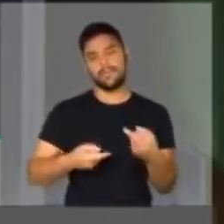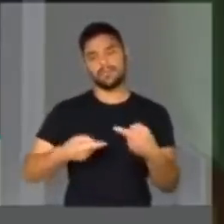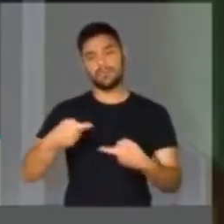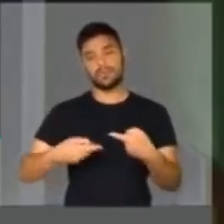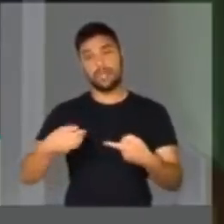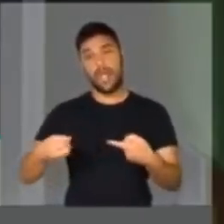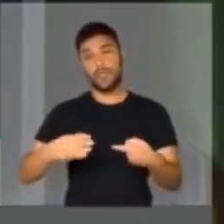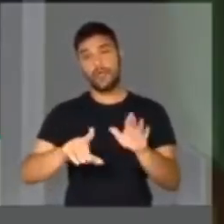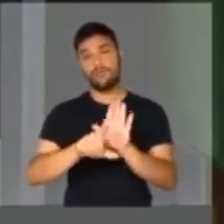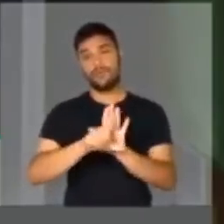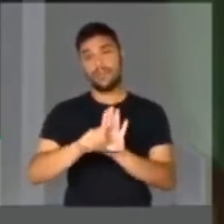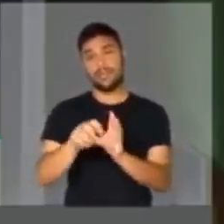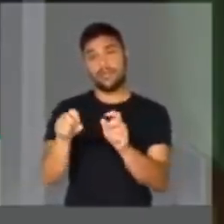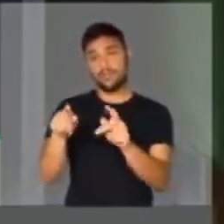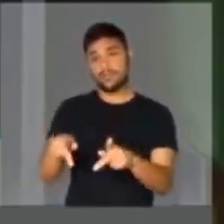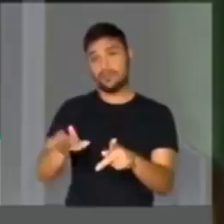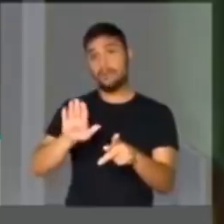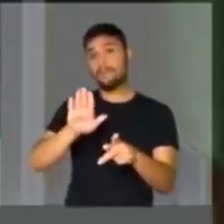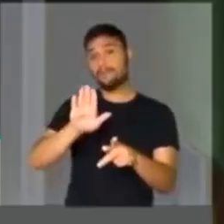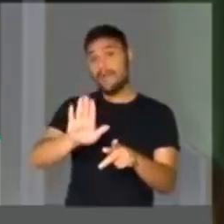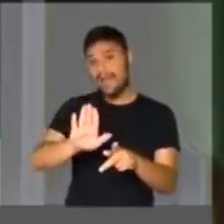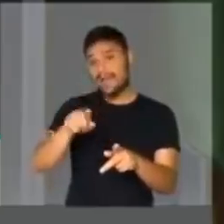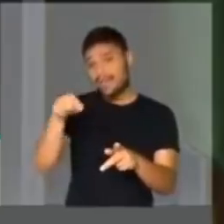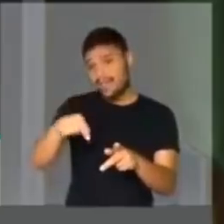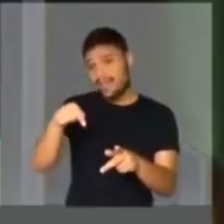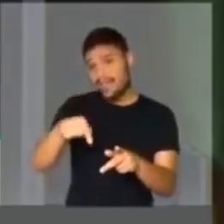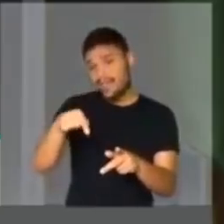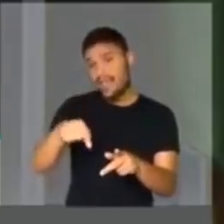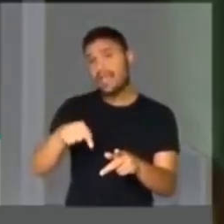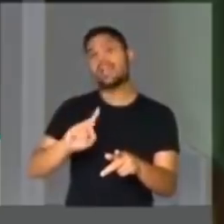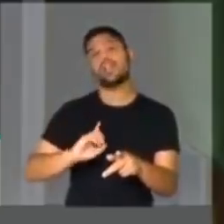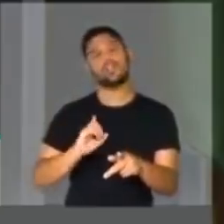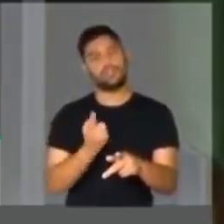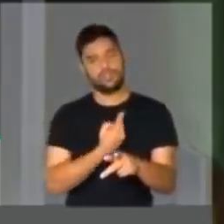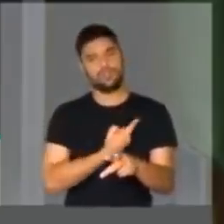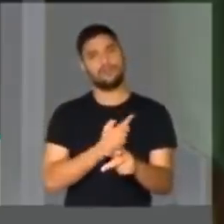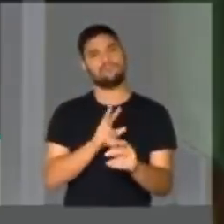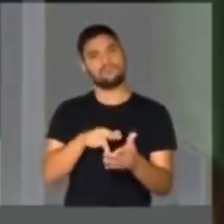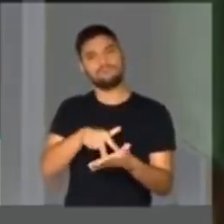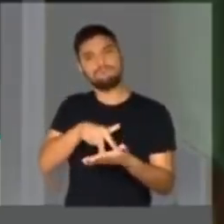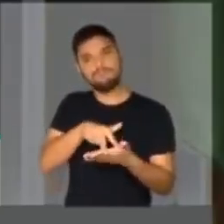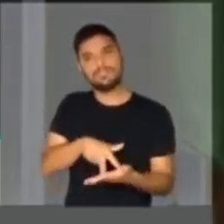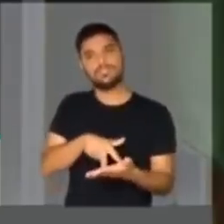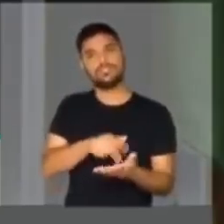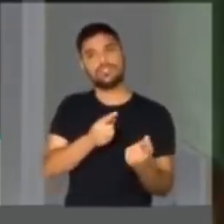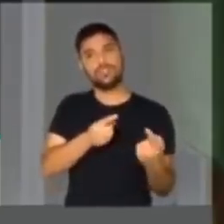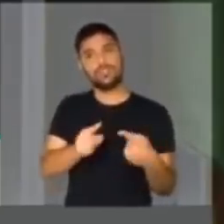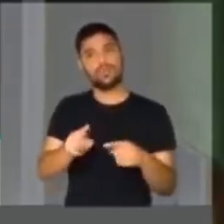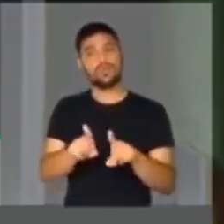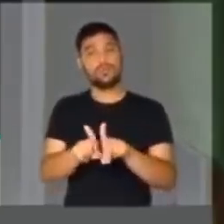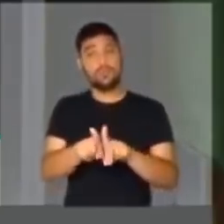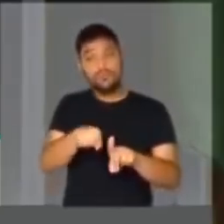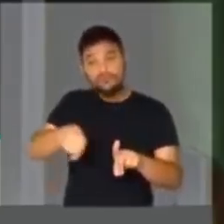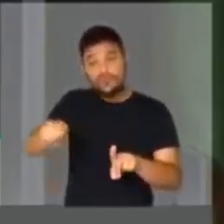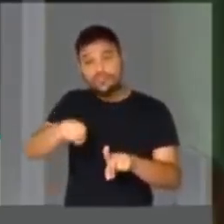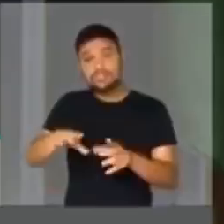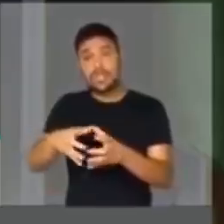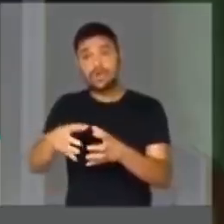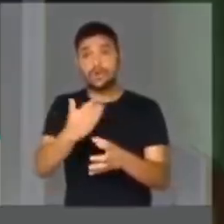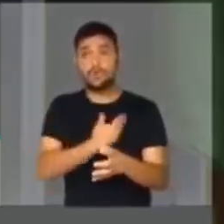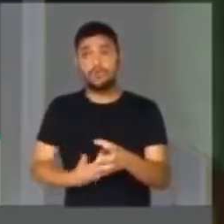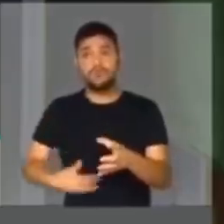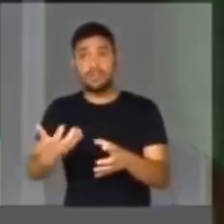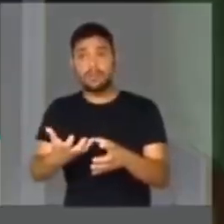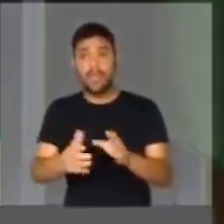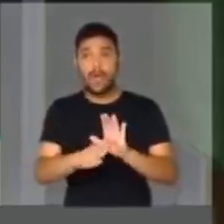da Previdência, mas dizendo claramente que nós vamos resistir e vamos lutar contra, porque o que vocês querem fazer é roubar o